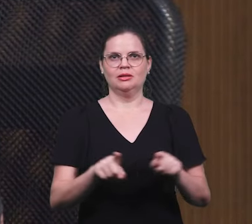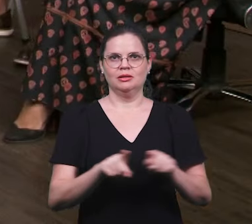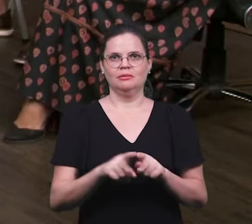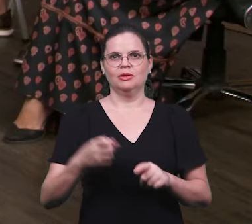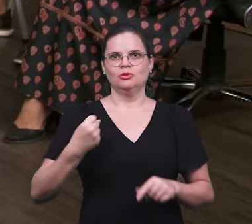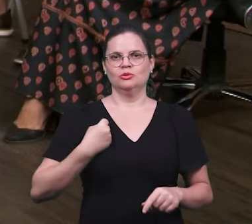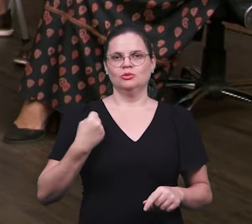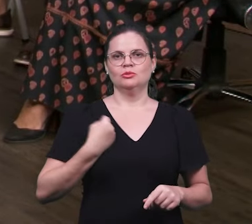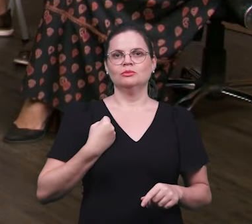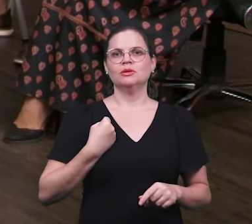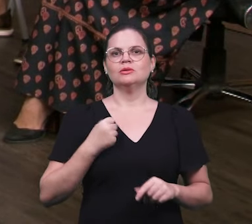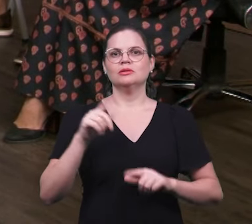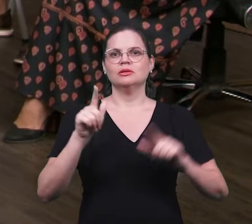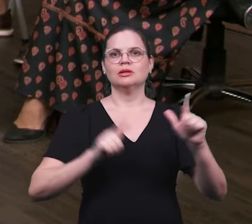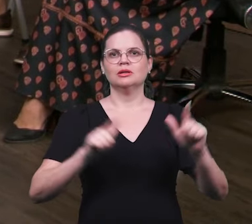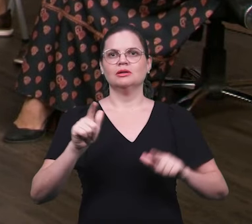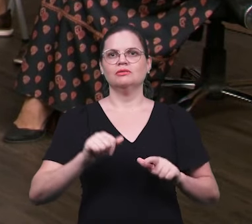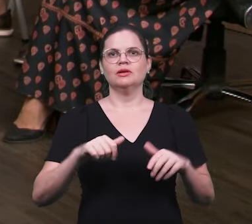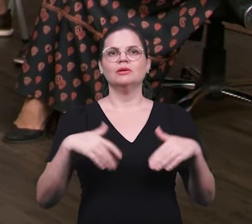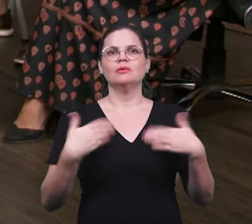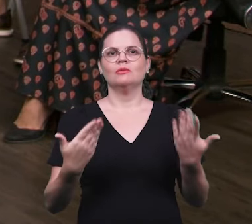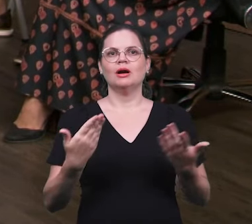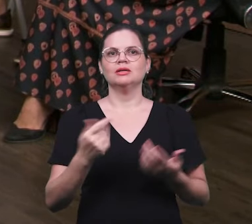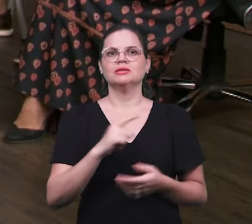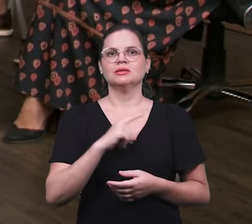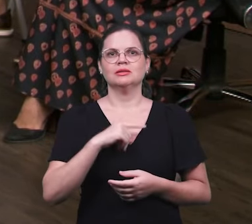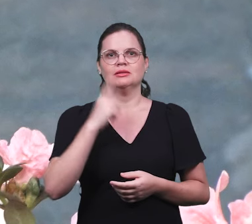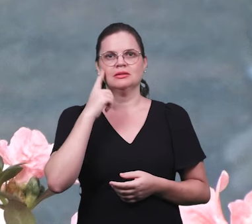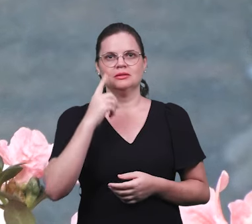canal na TV, Andréia. Quais os canais que nós